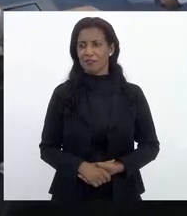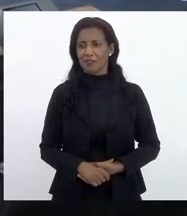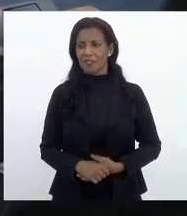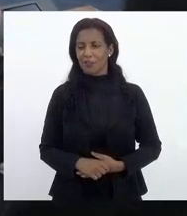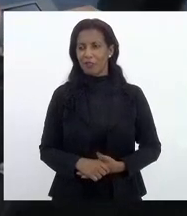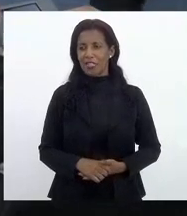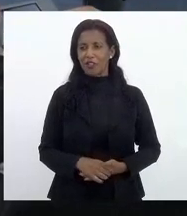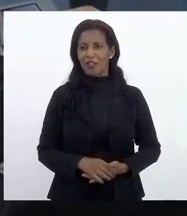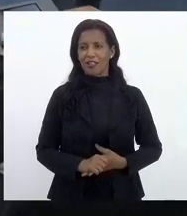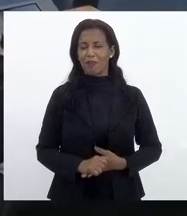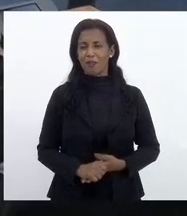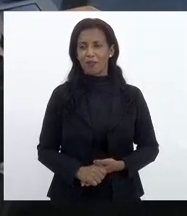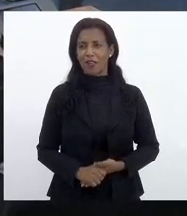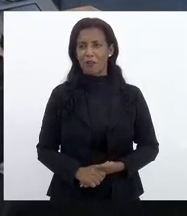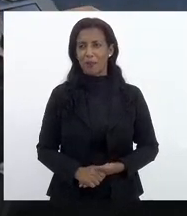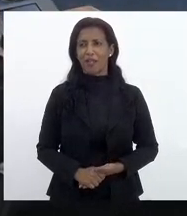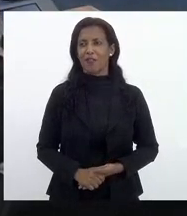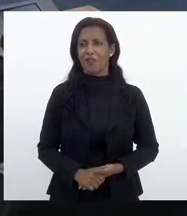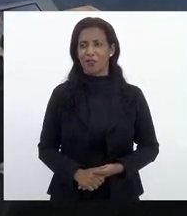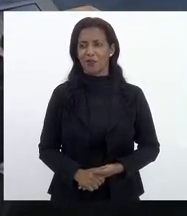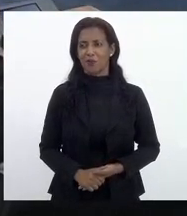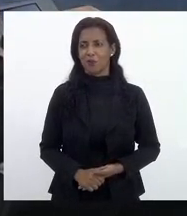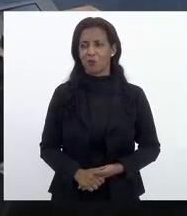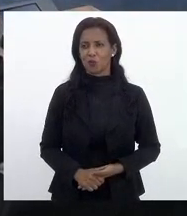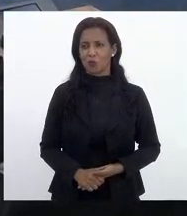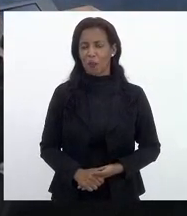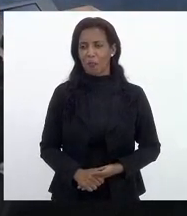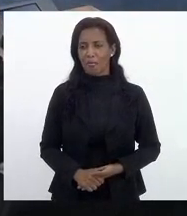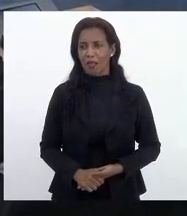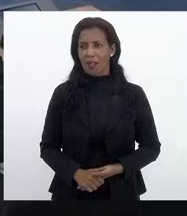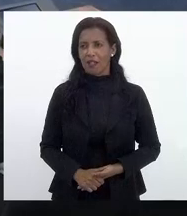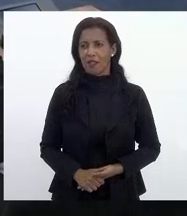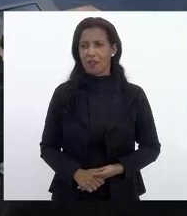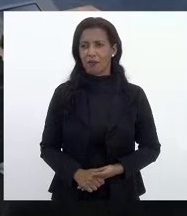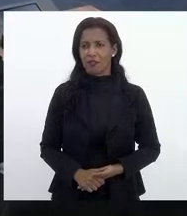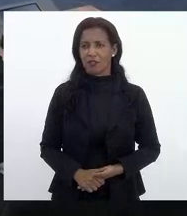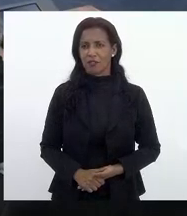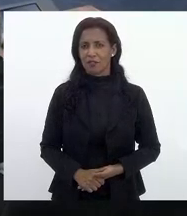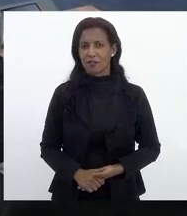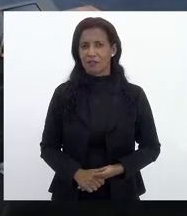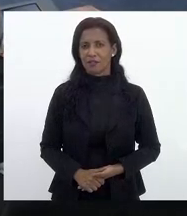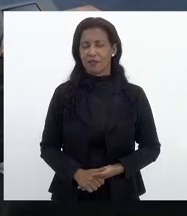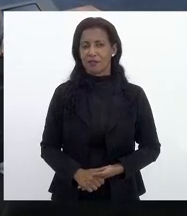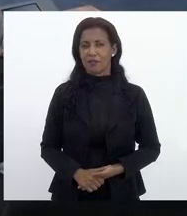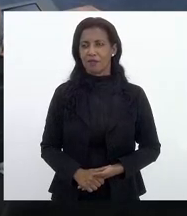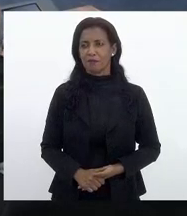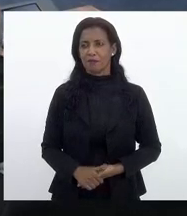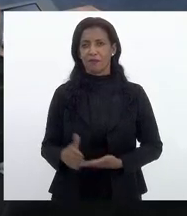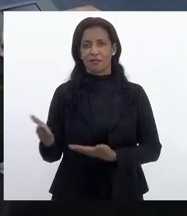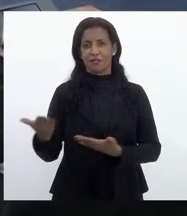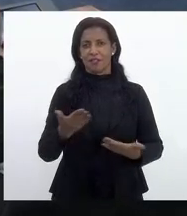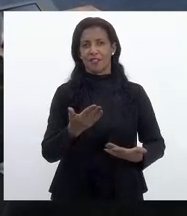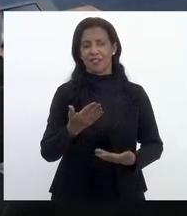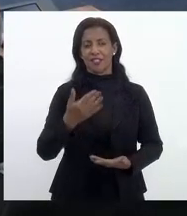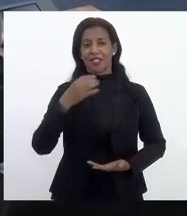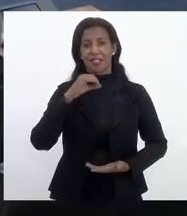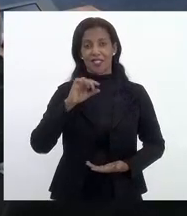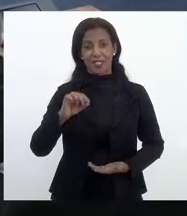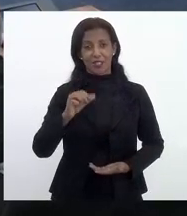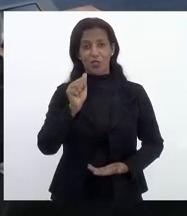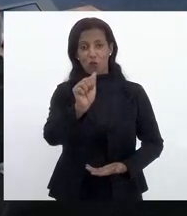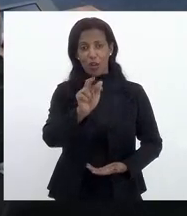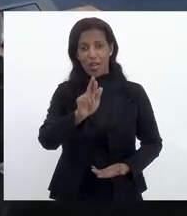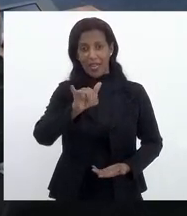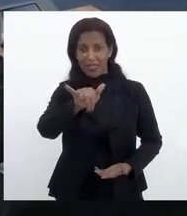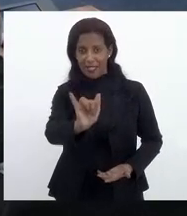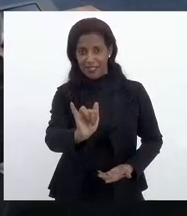a pedir desculpas mais uma vez mas vou ser o mais rígido possível aqui com a questão do tempo tá é boa tarde a